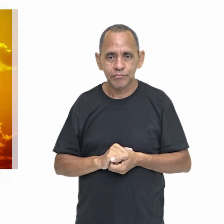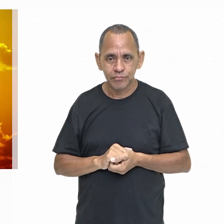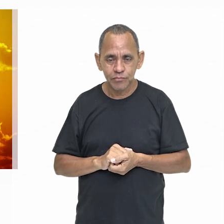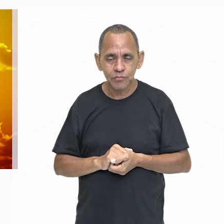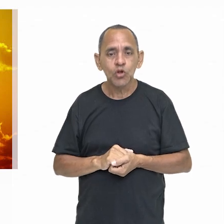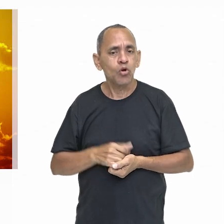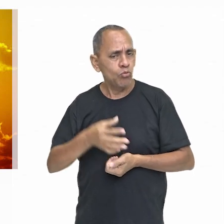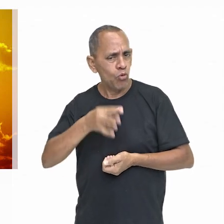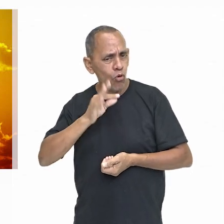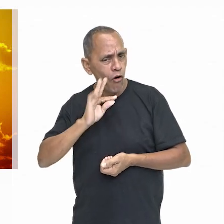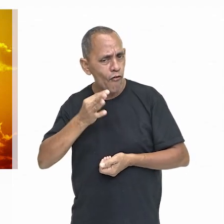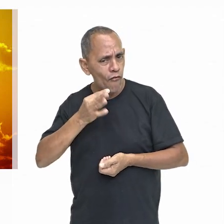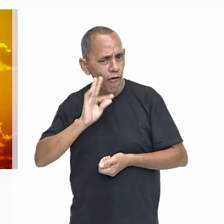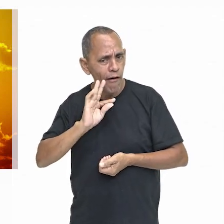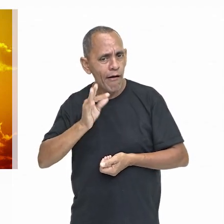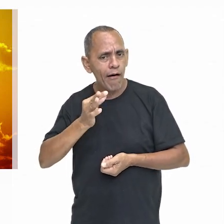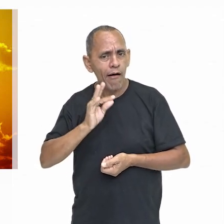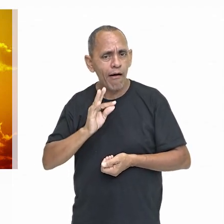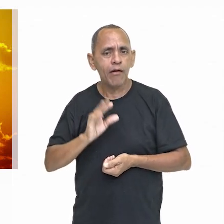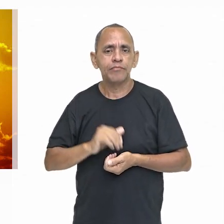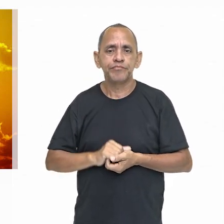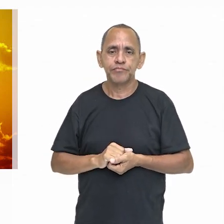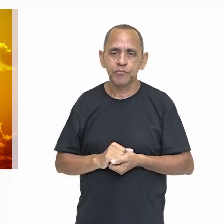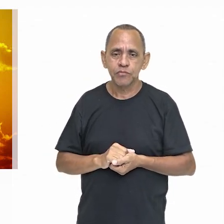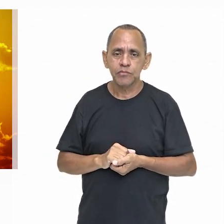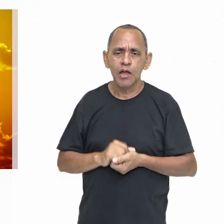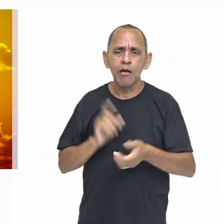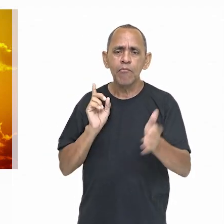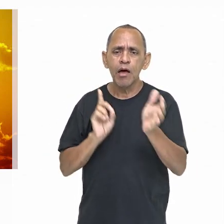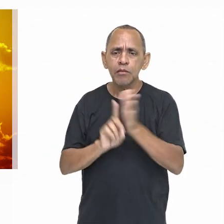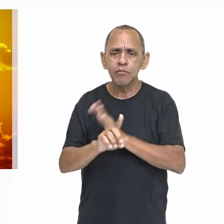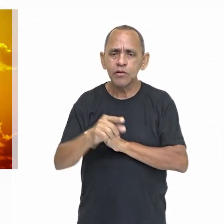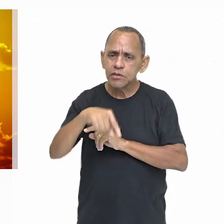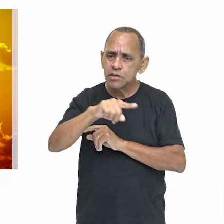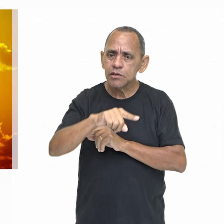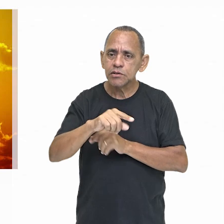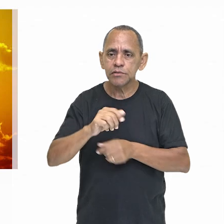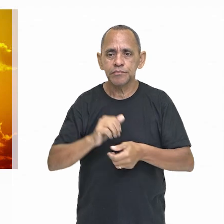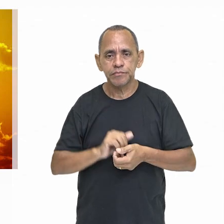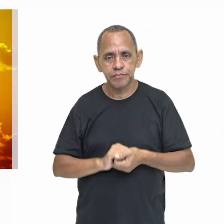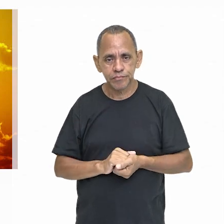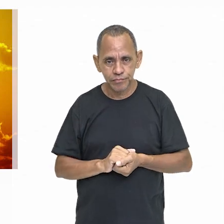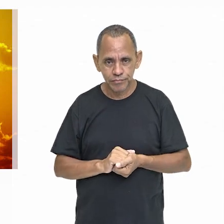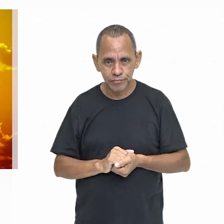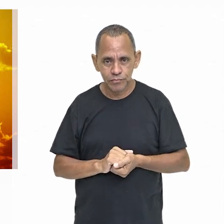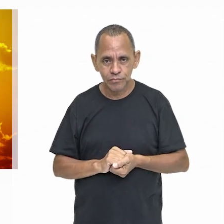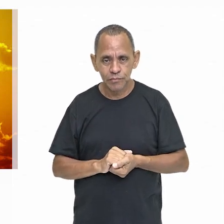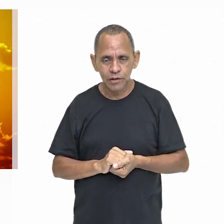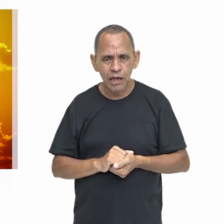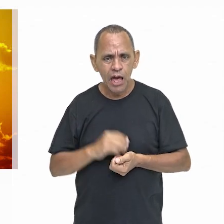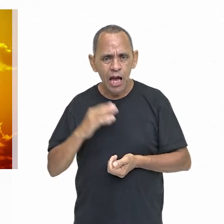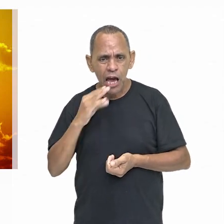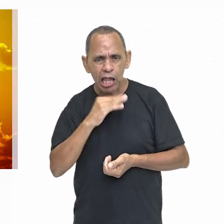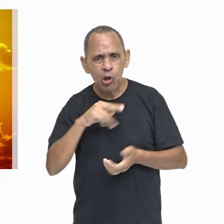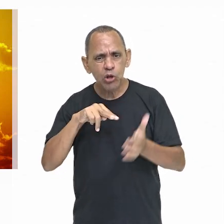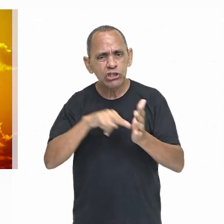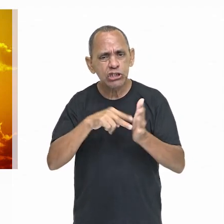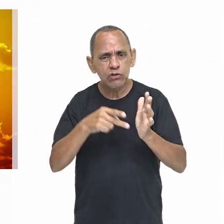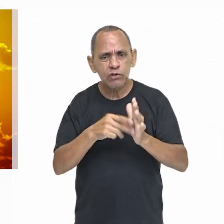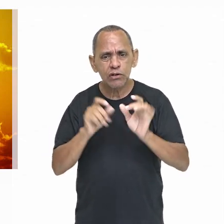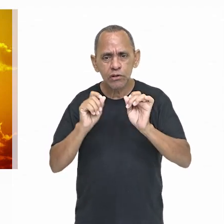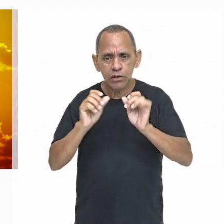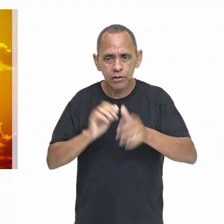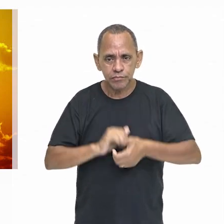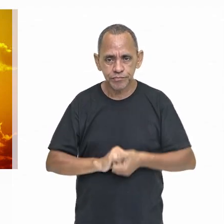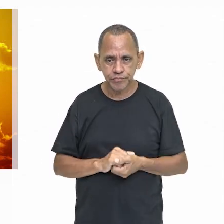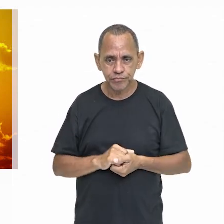de tomarmos um café, eu faço o seguinte questionamento com você. O que é calor? Observa